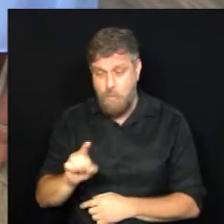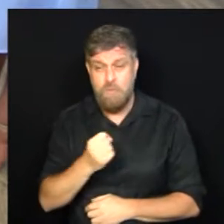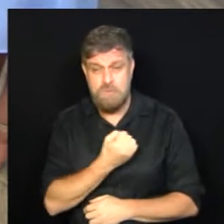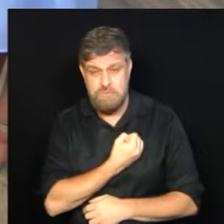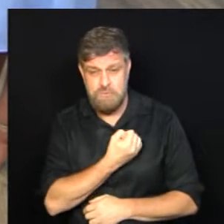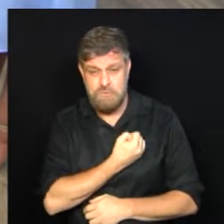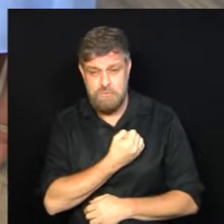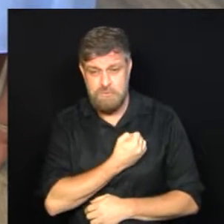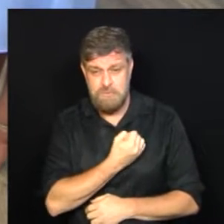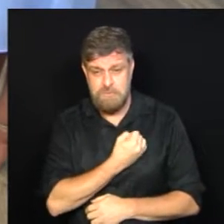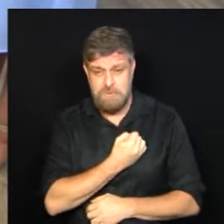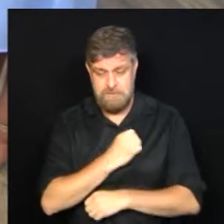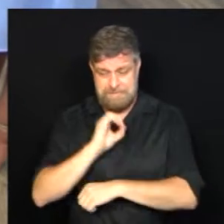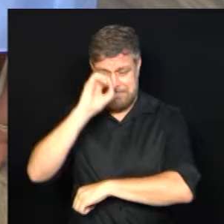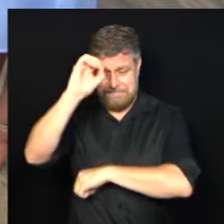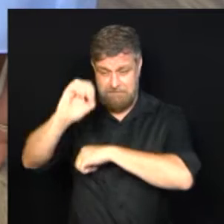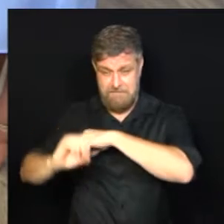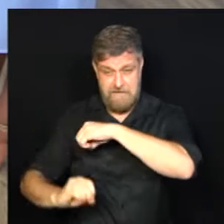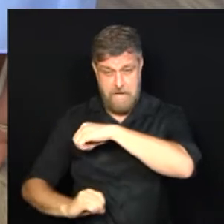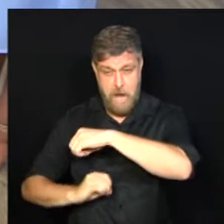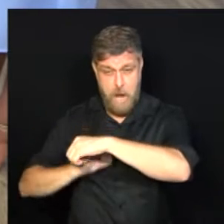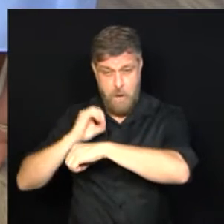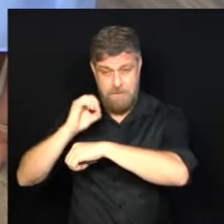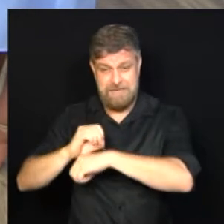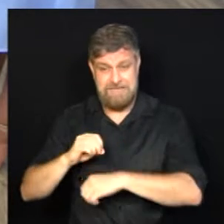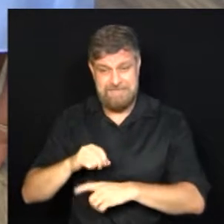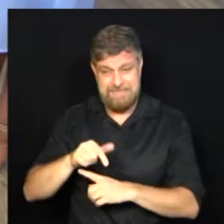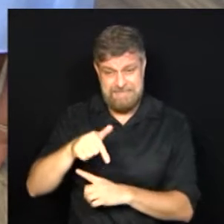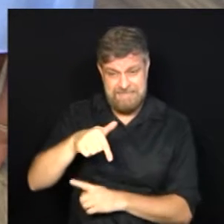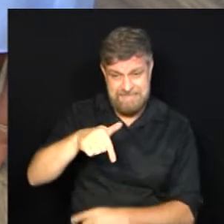atualização, nas últimas 24 horas,